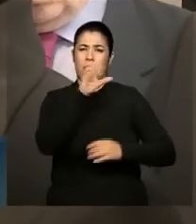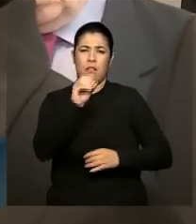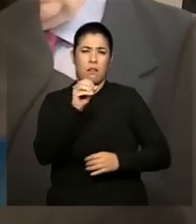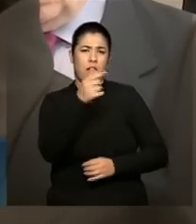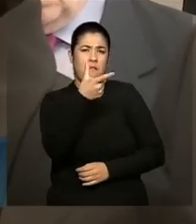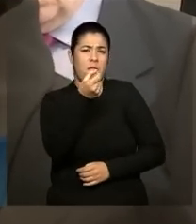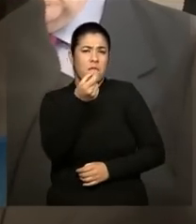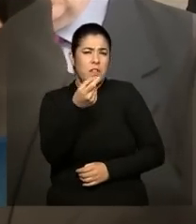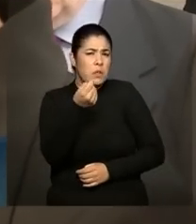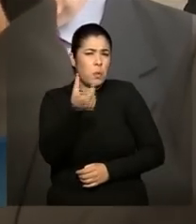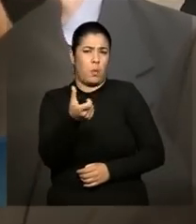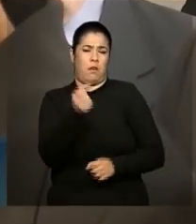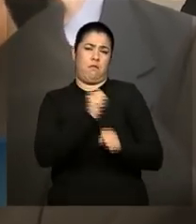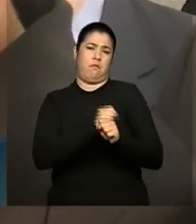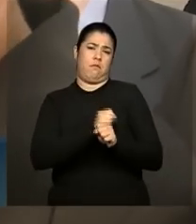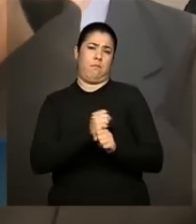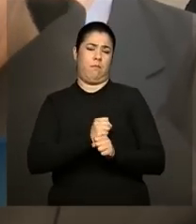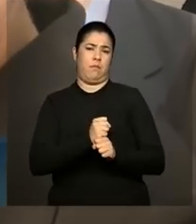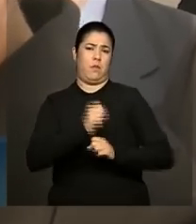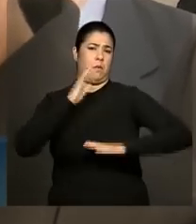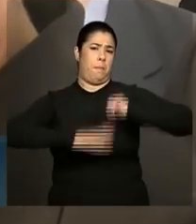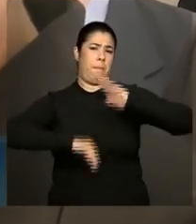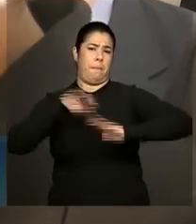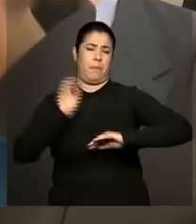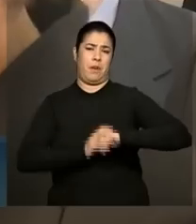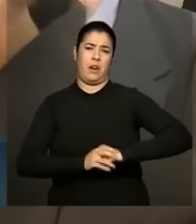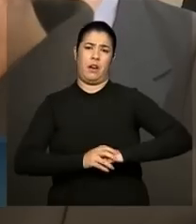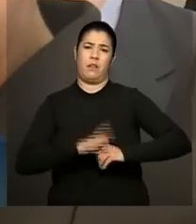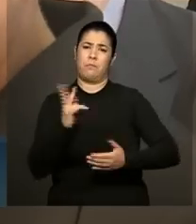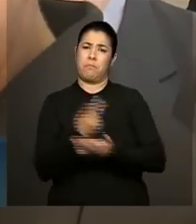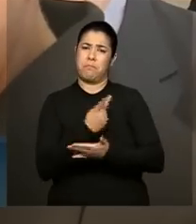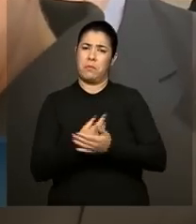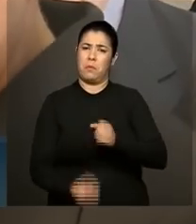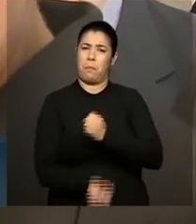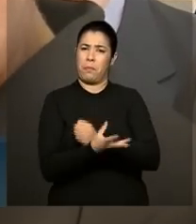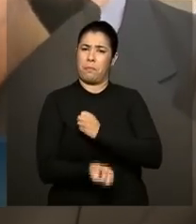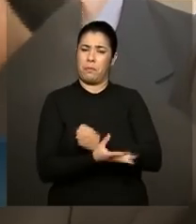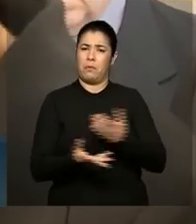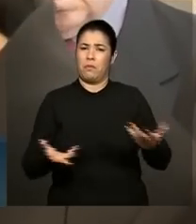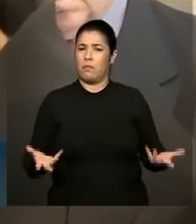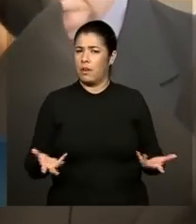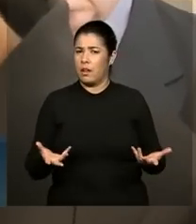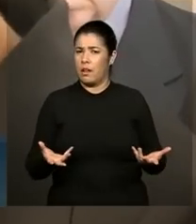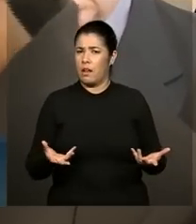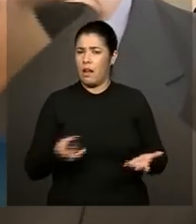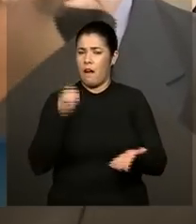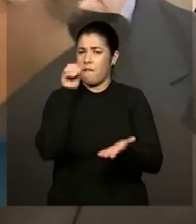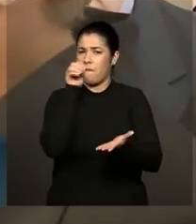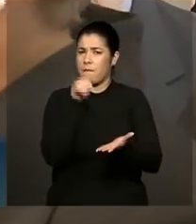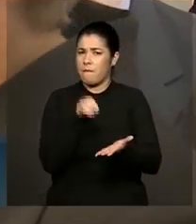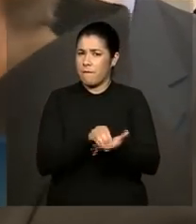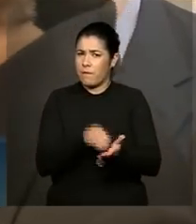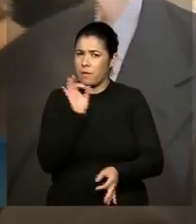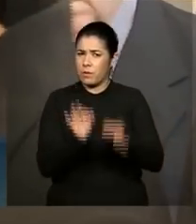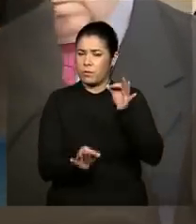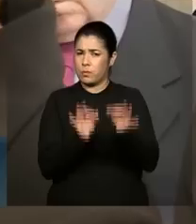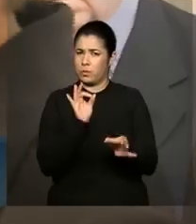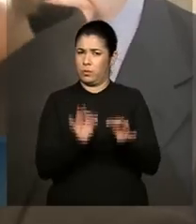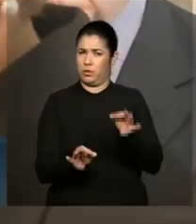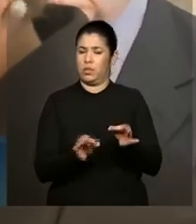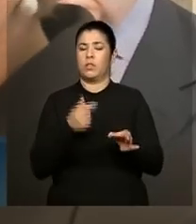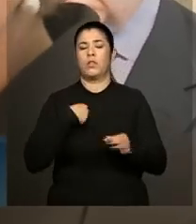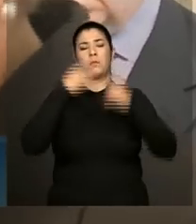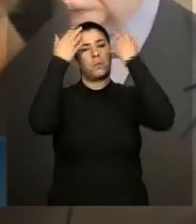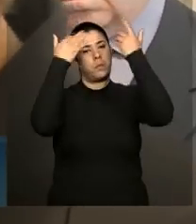20, quase 20 anos, praticando atos de corrupção. A impunidade, isso eu disse durante toda